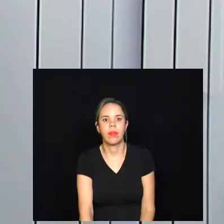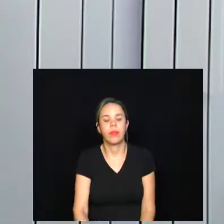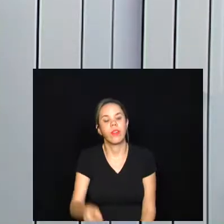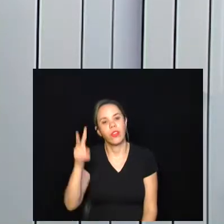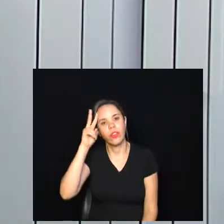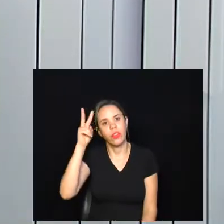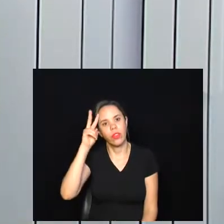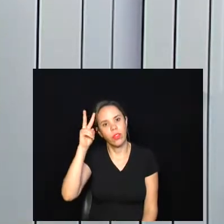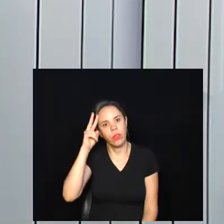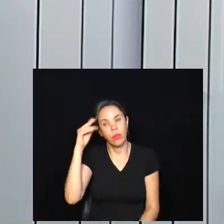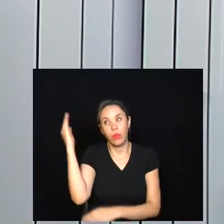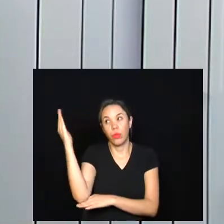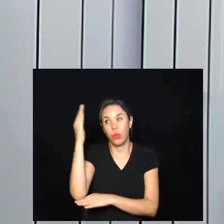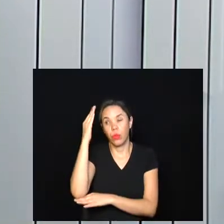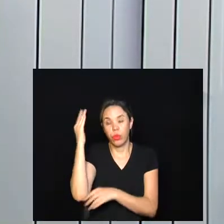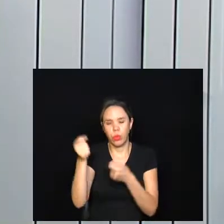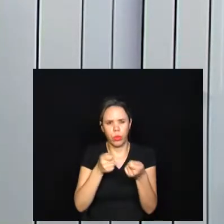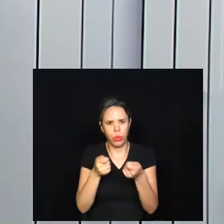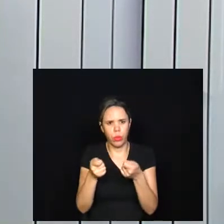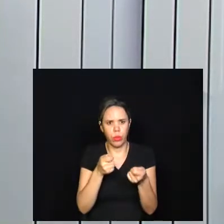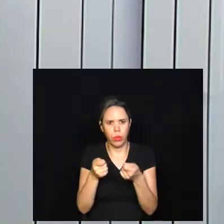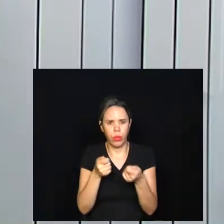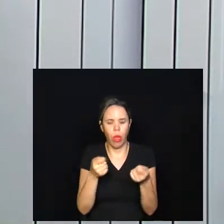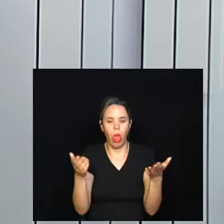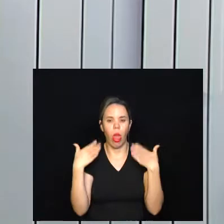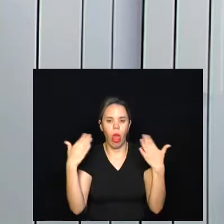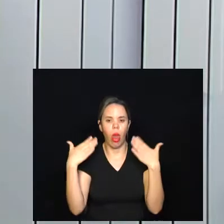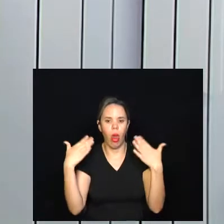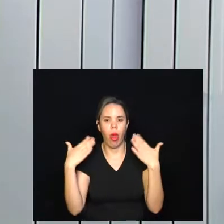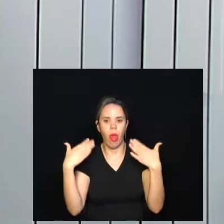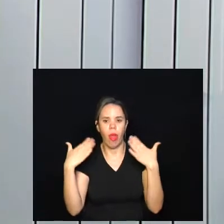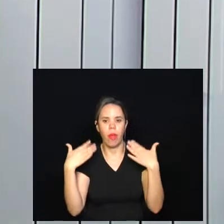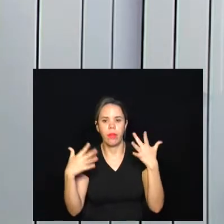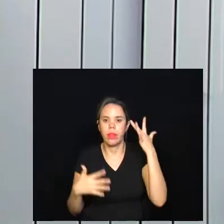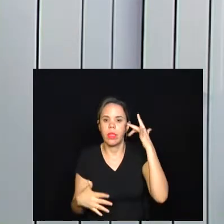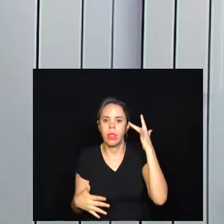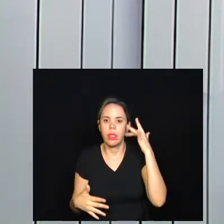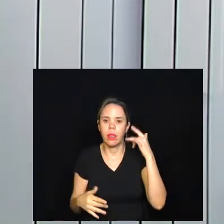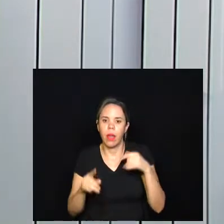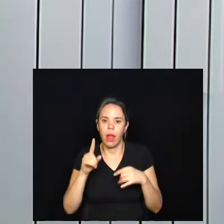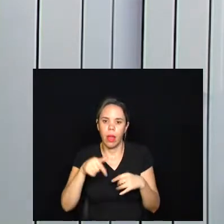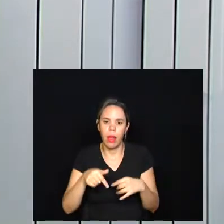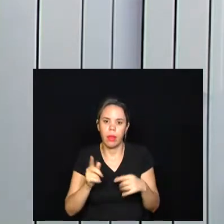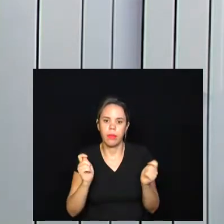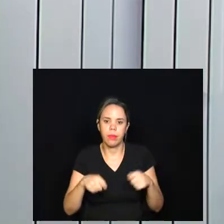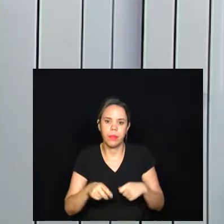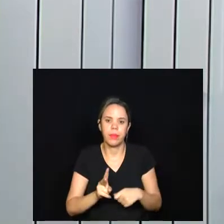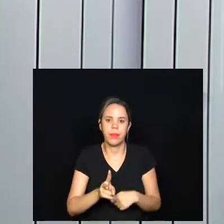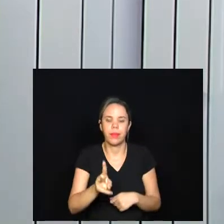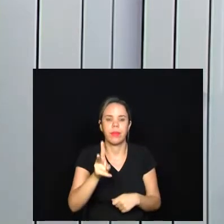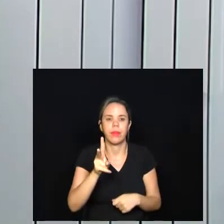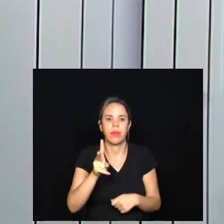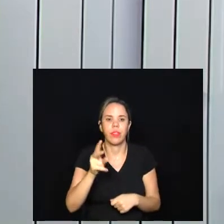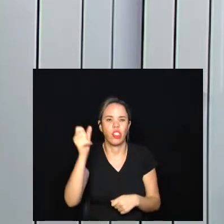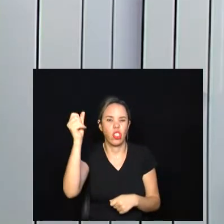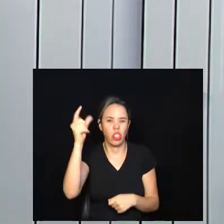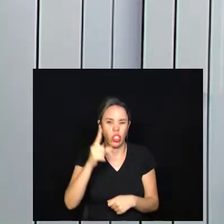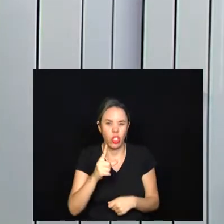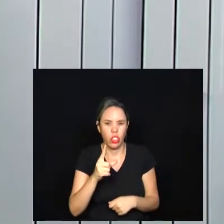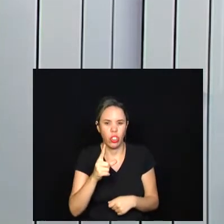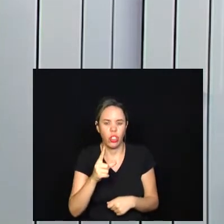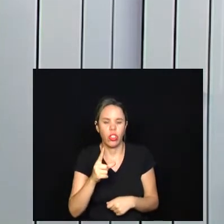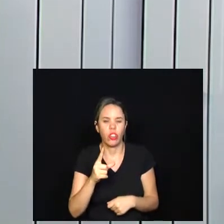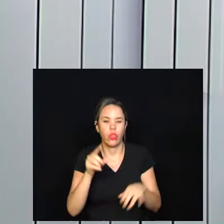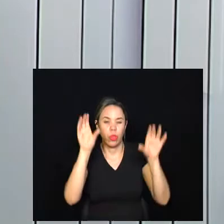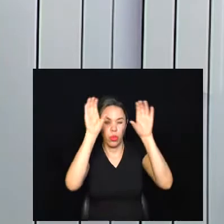Segunda-feira de tempo estável e muito calor, e para amanhã essa condição permanece, viu? O sol aparecendo